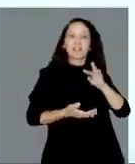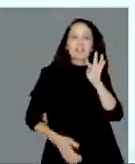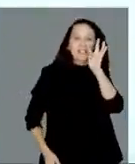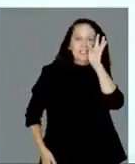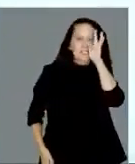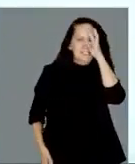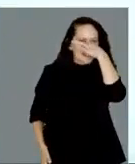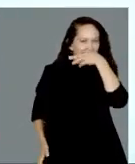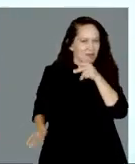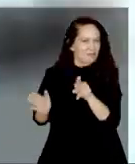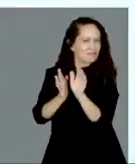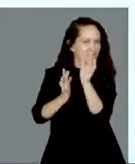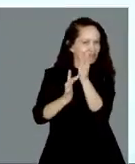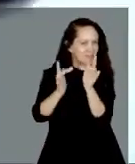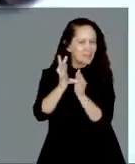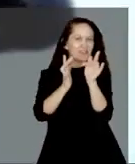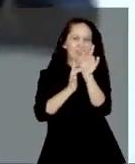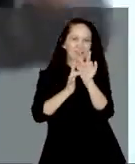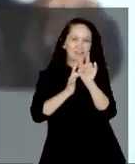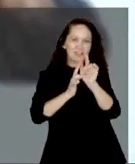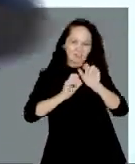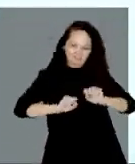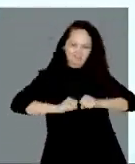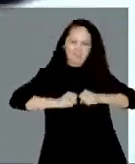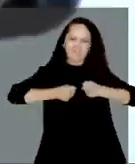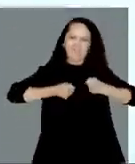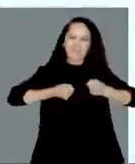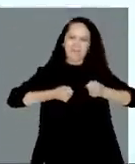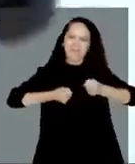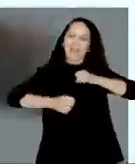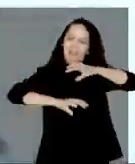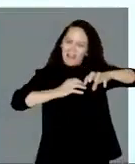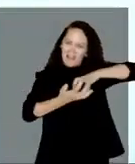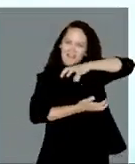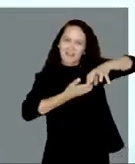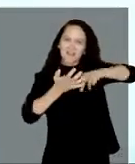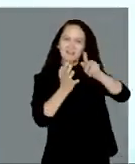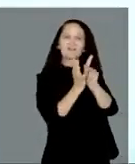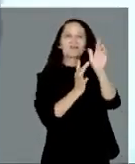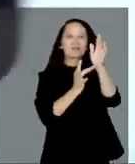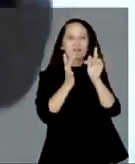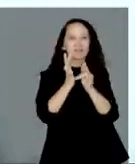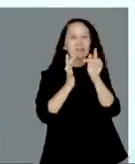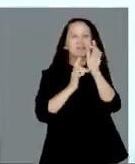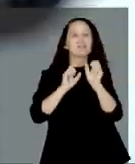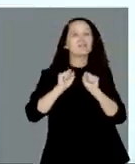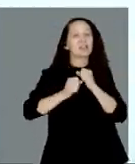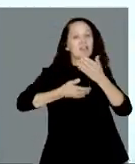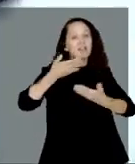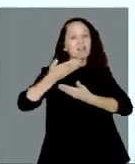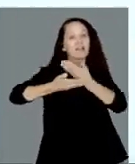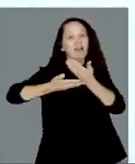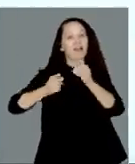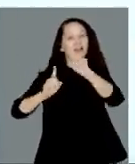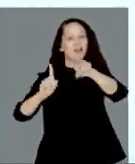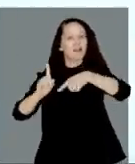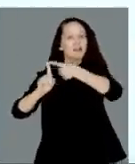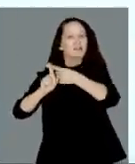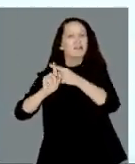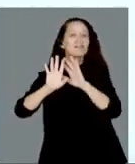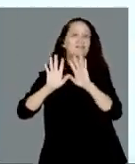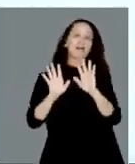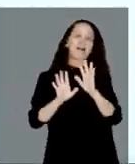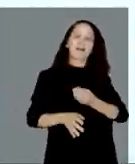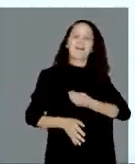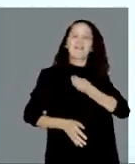no sindicato, na universidade. Nós somos juntos, com humildade, com amor, com democracia, com esperança.